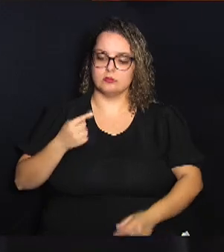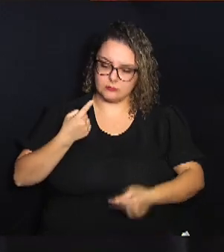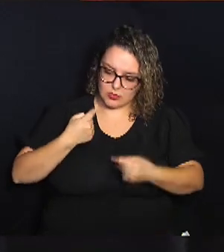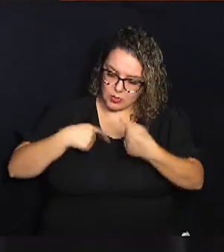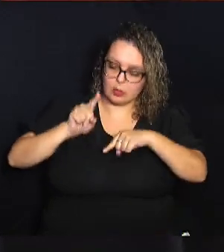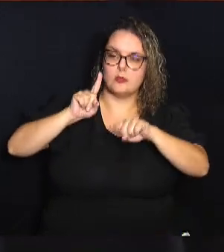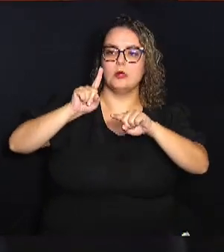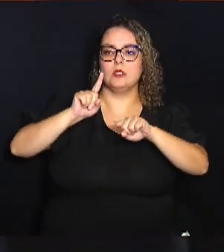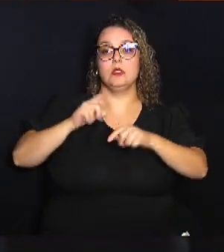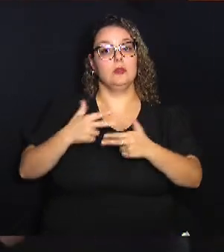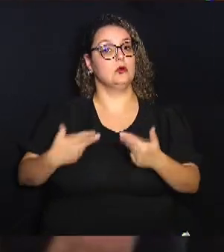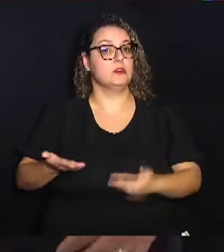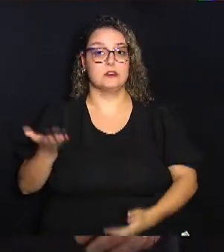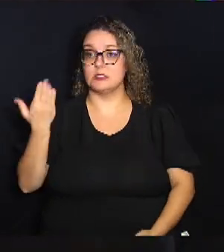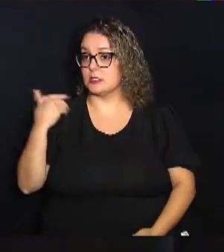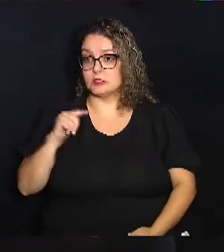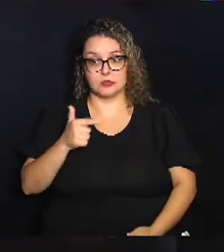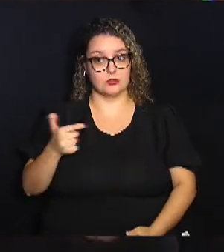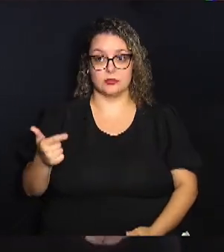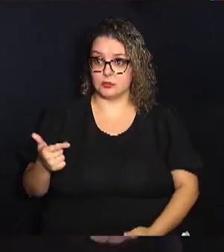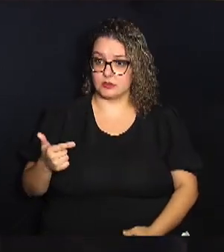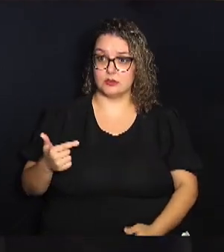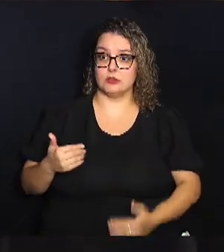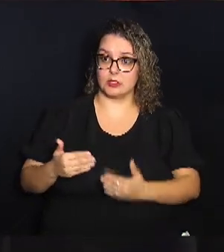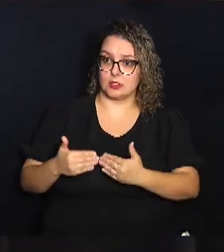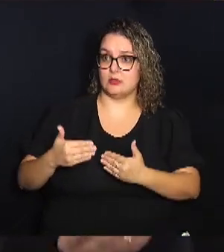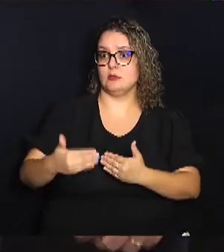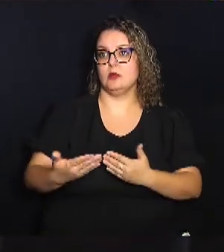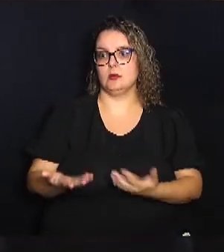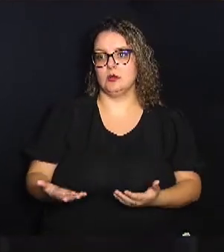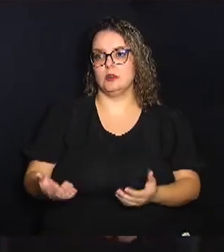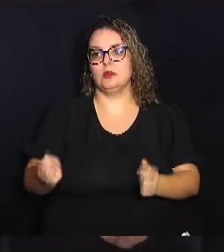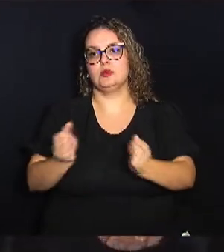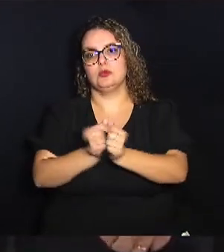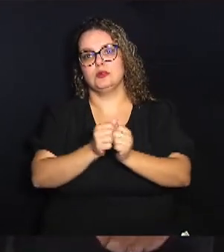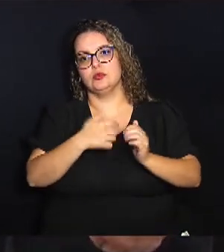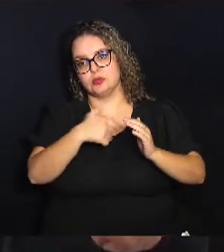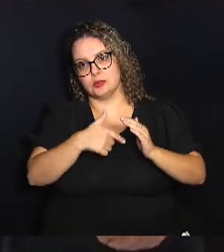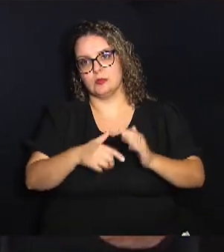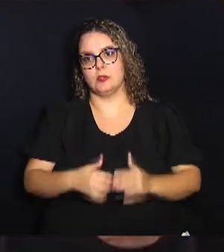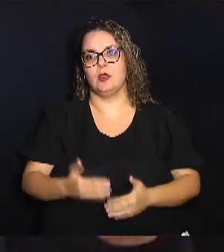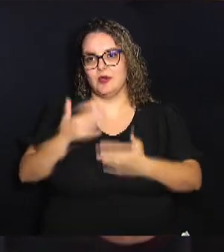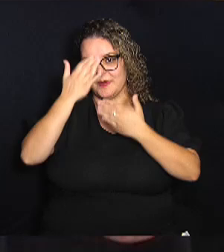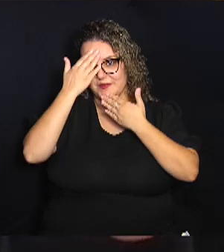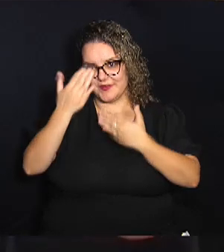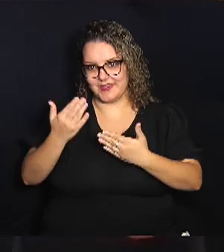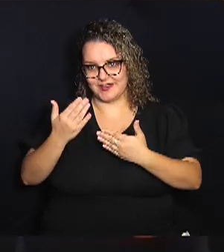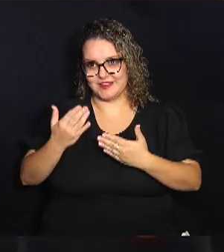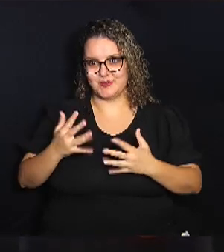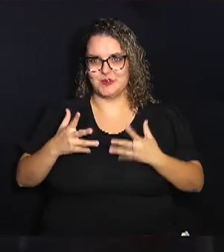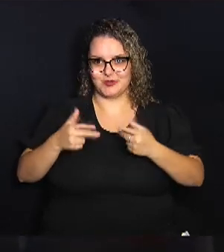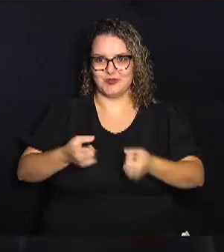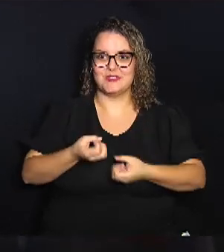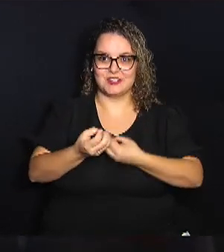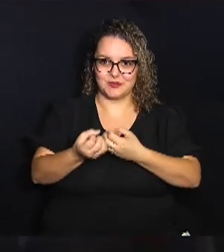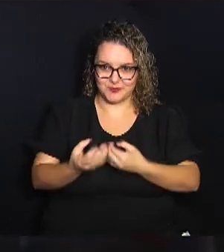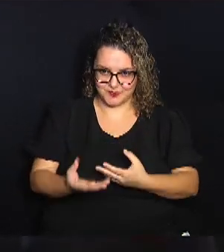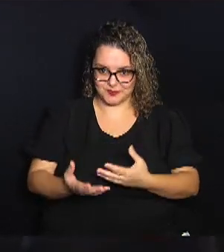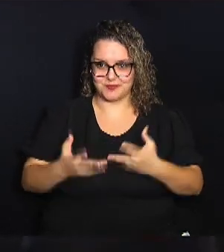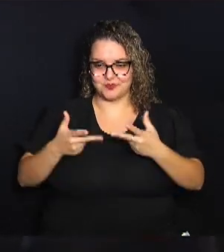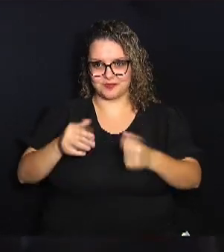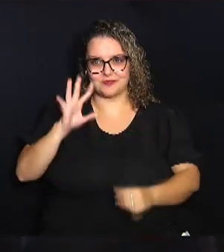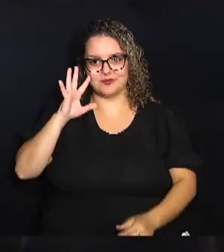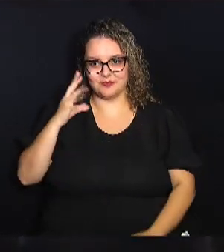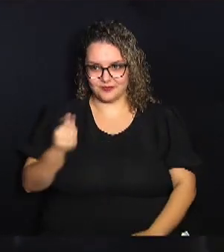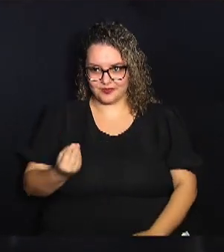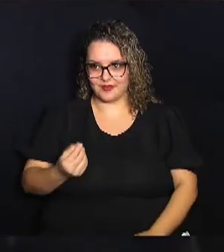coisas que talvez a gente não conseguiu ter um salto ao longo daquele período que estávamos home office. Rodrigo, muito obrigado, viu, por todas essas informações, por todo esse conhecimento,